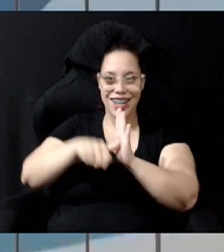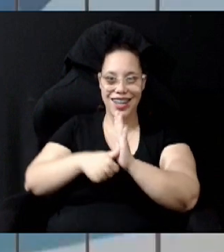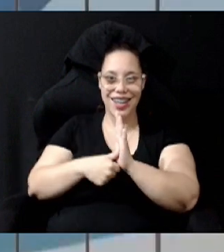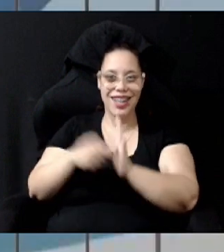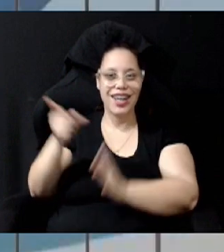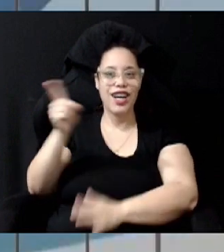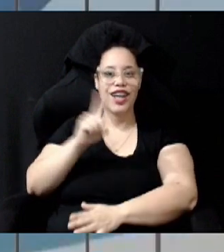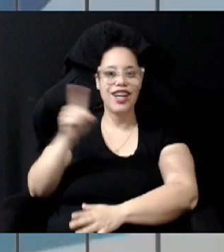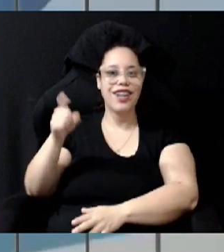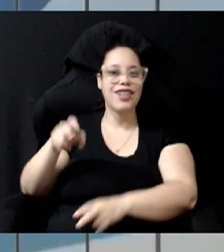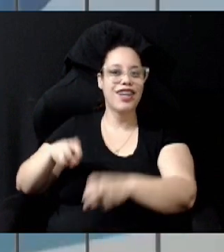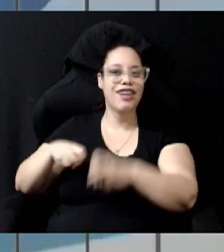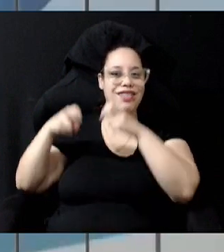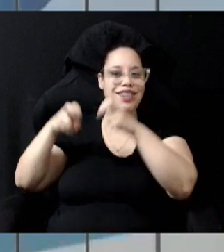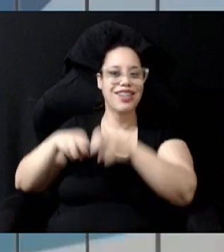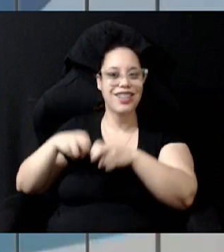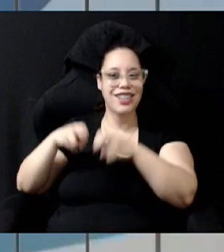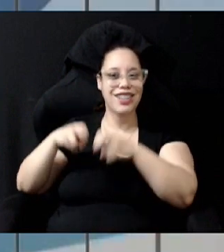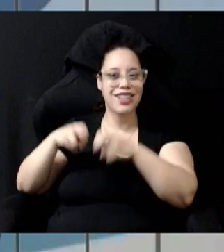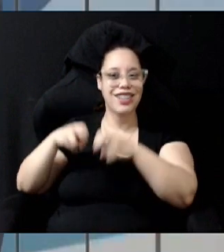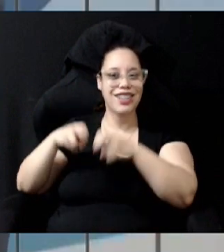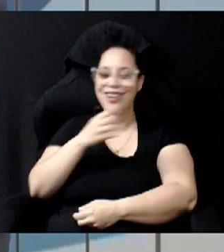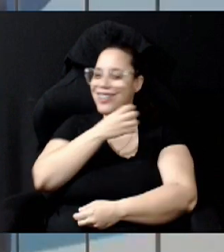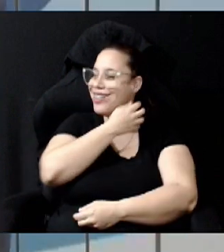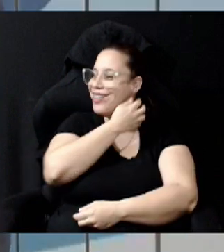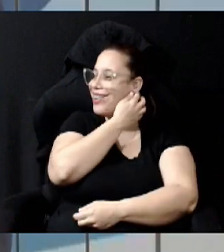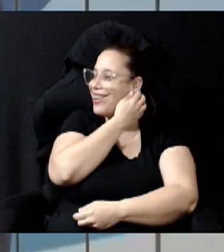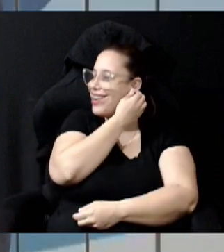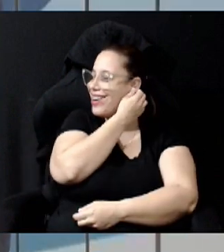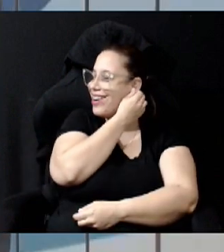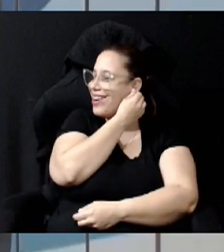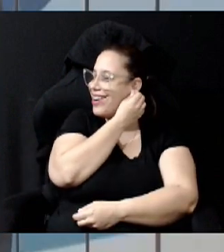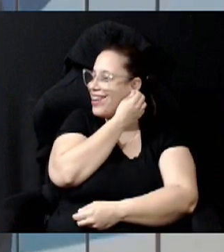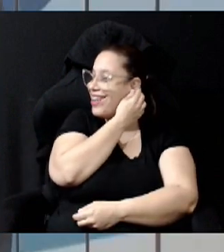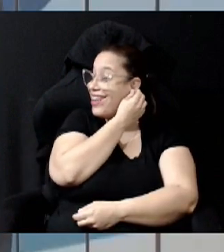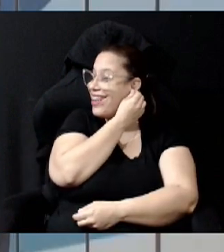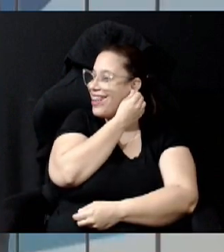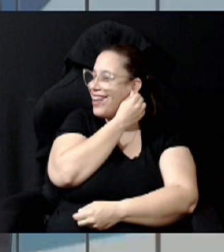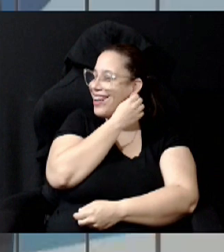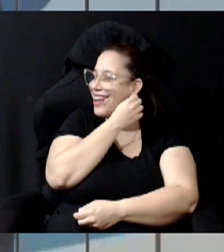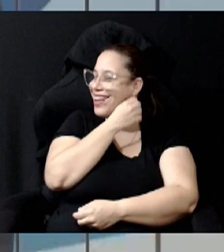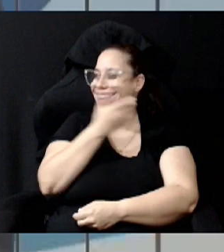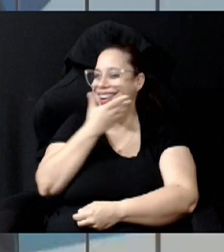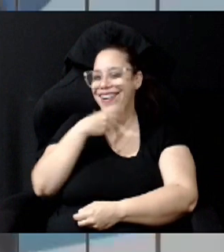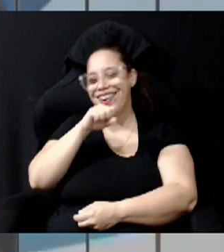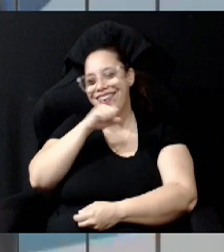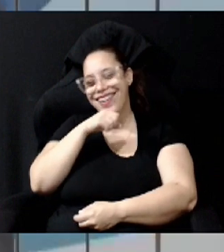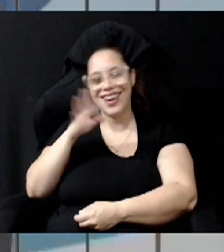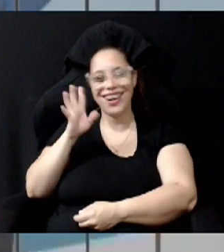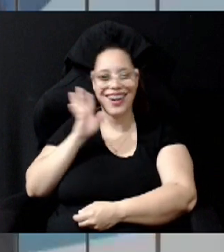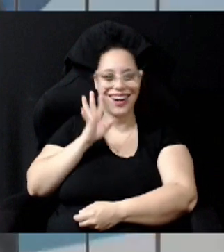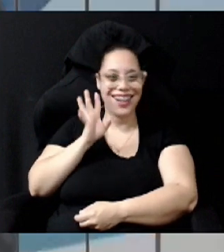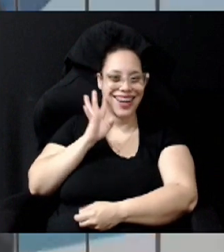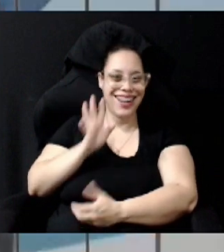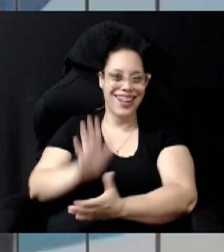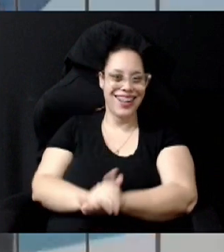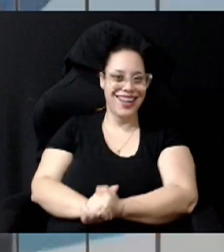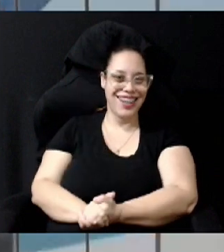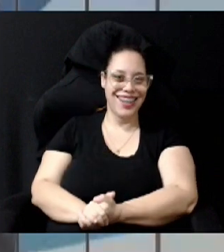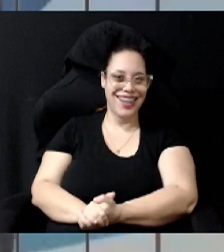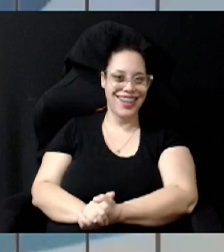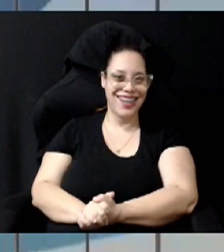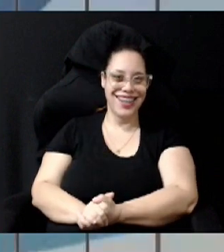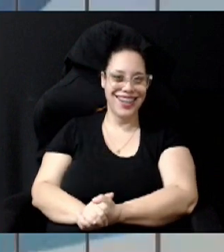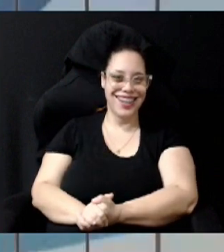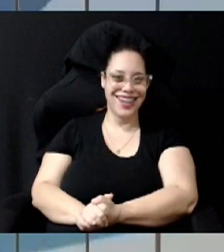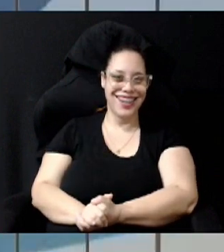Gaspar. Ô Rogério. Daí meu pai era muito engraçado. Né? Se você entrevistasse meu pai, ia ser assim, show business,